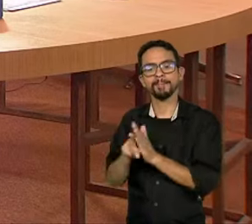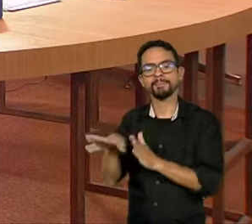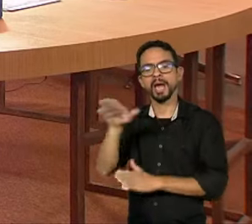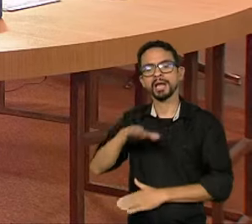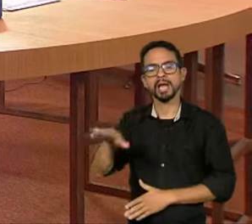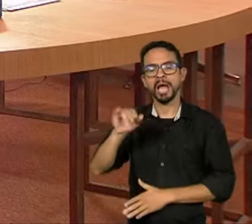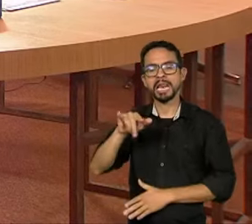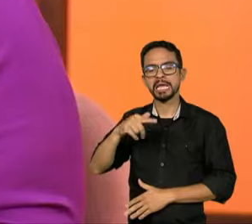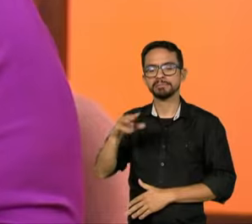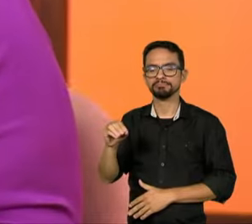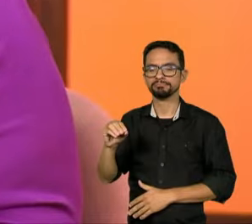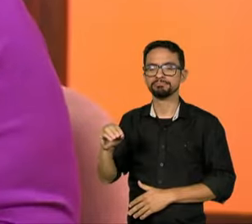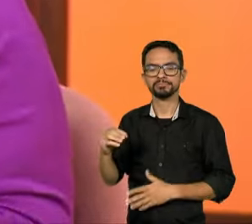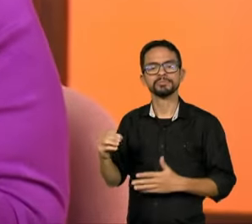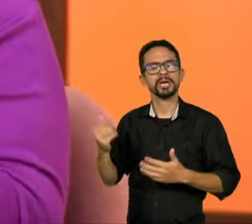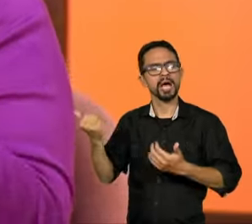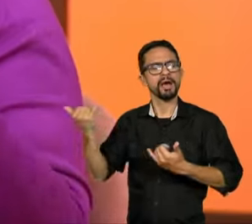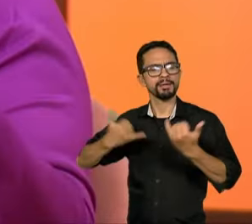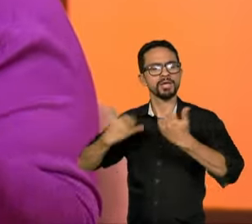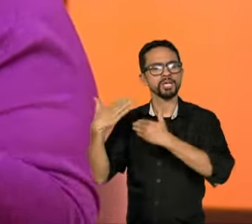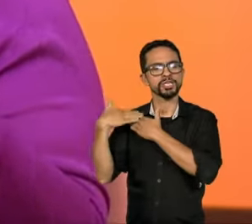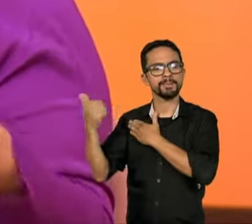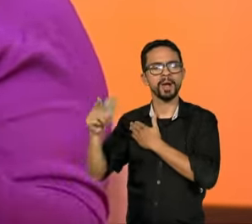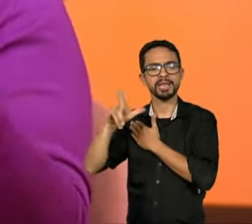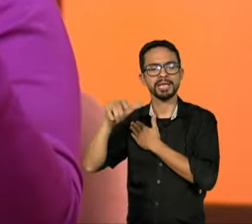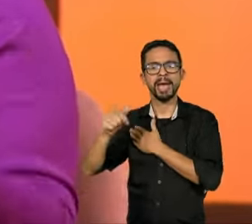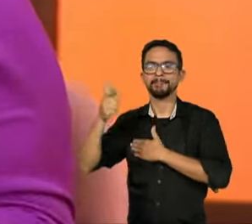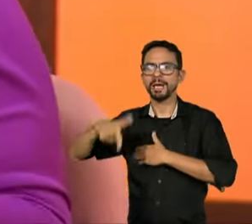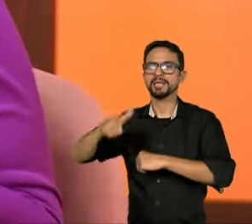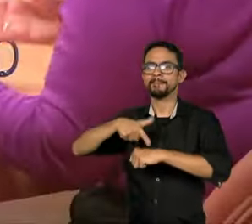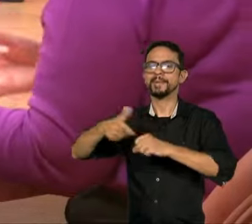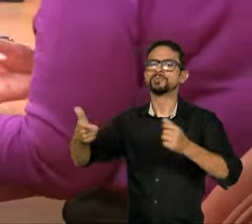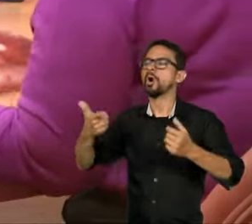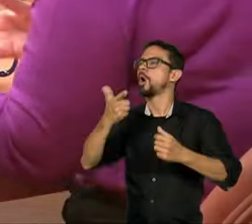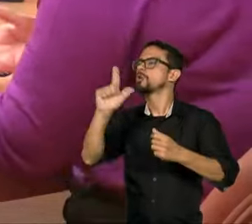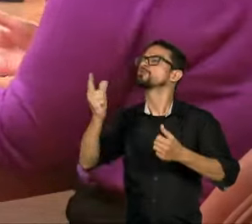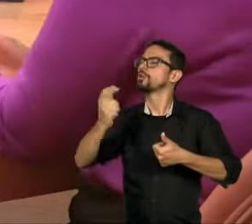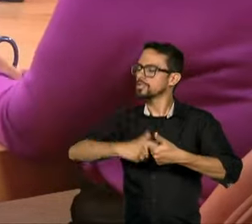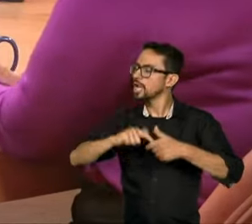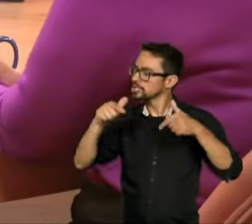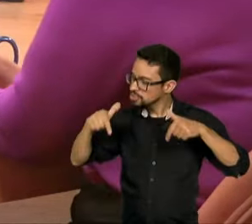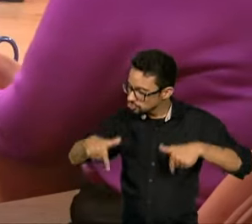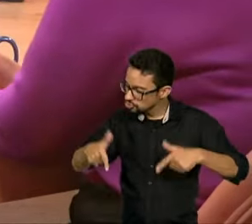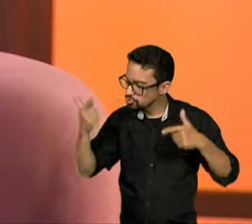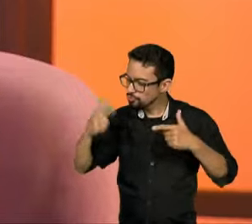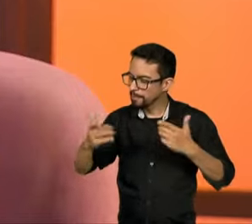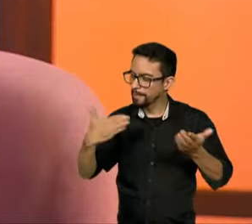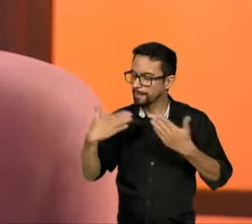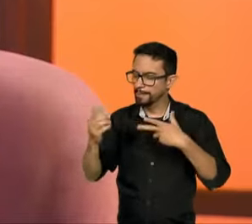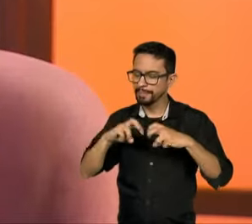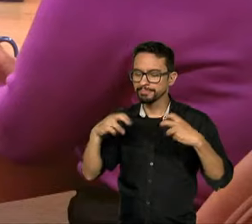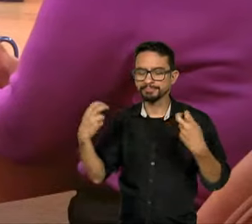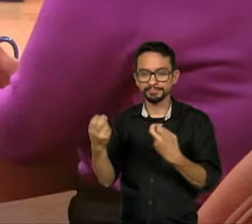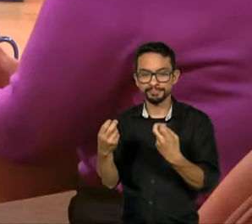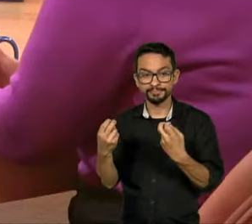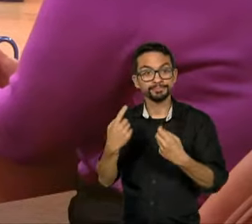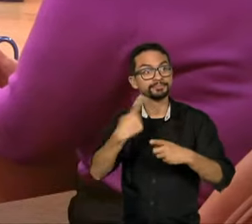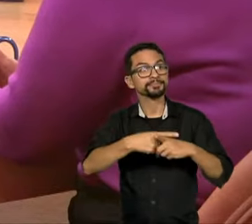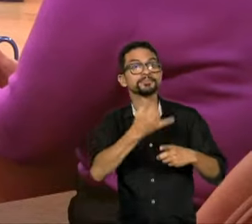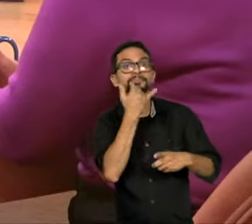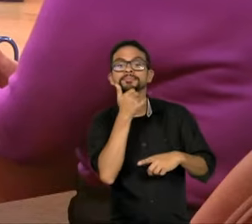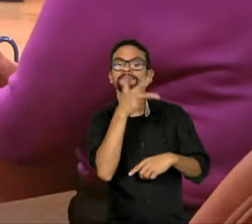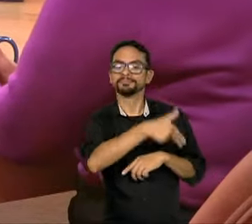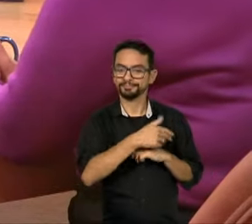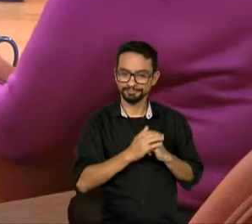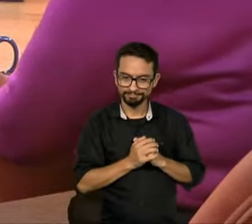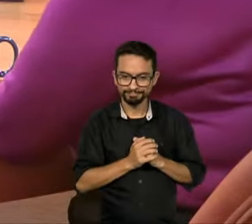alienação parental. A Leila até já me convocou para um outro momento. Não, você vai ter que voltar aqui para falar de alienação parental. Porque ela vinha, desculpa, gente, eu vou explicar.